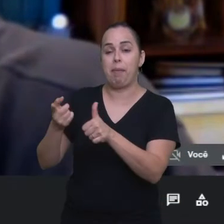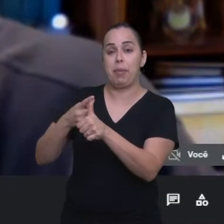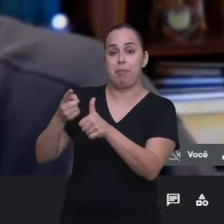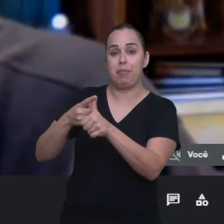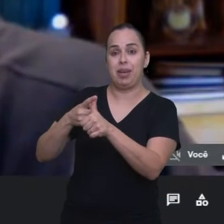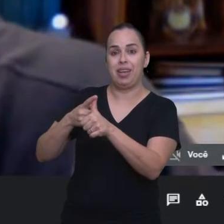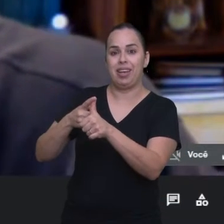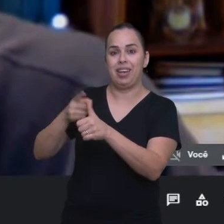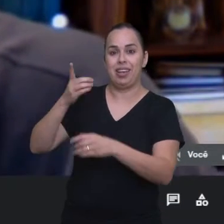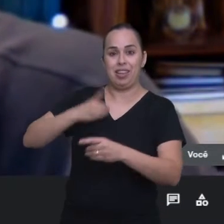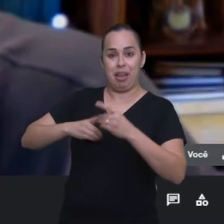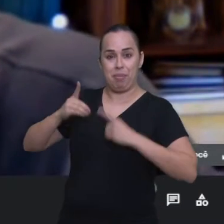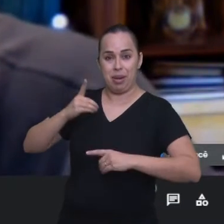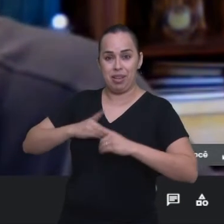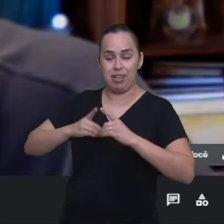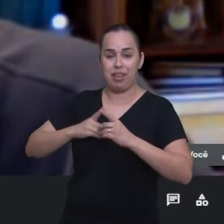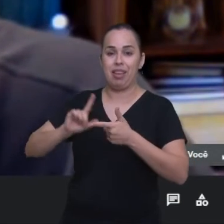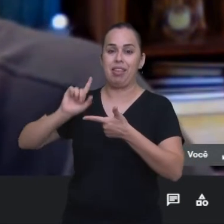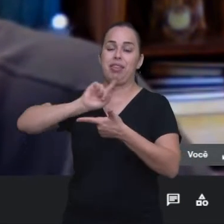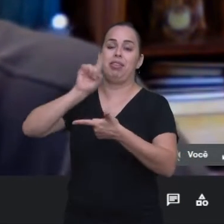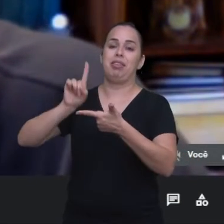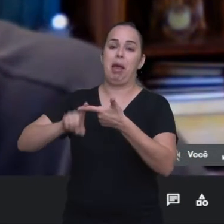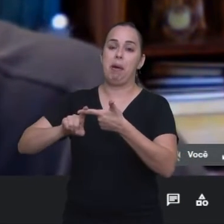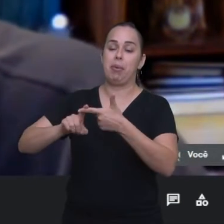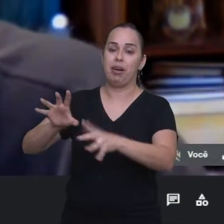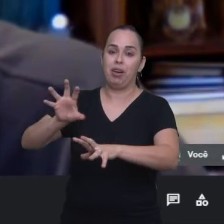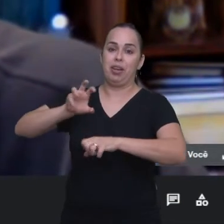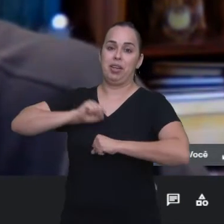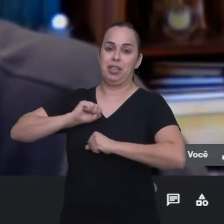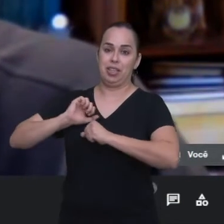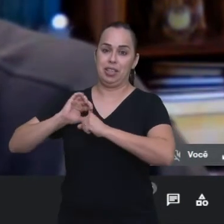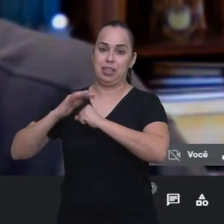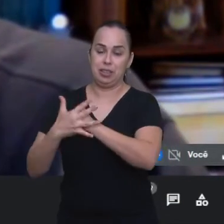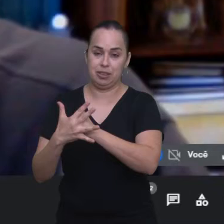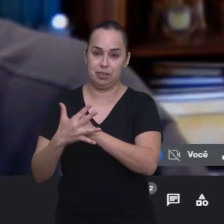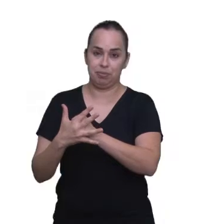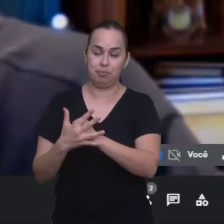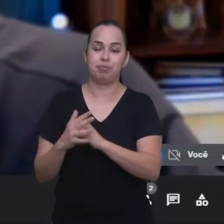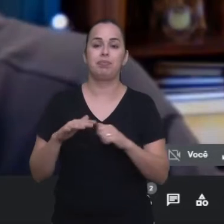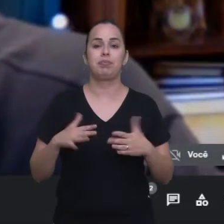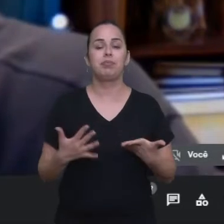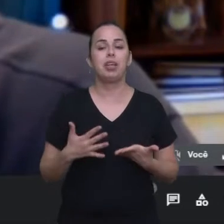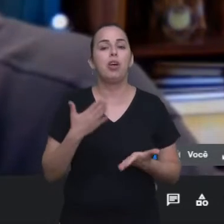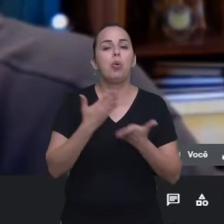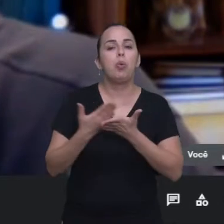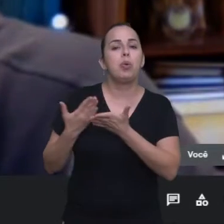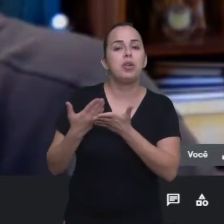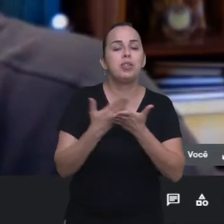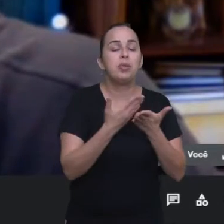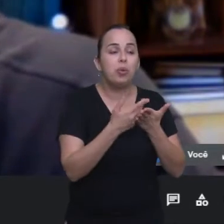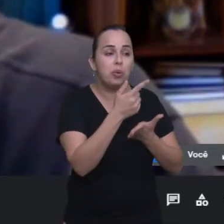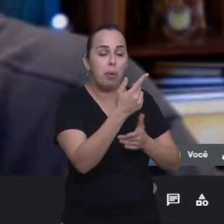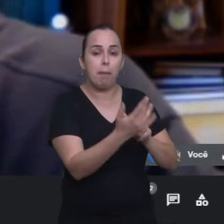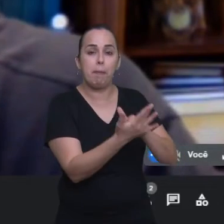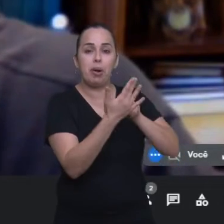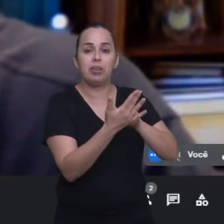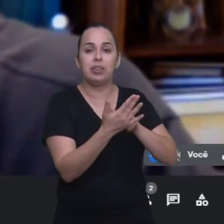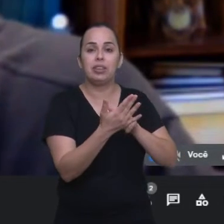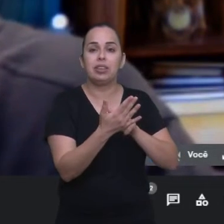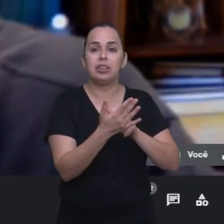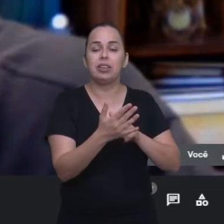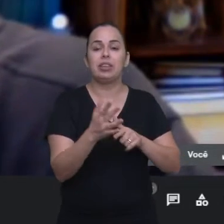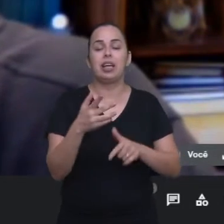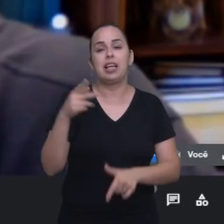tiveram a exacerbação dos quadros anteriores. Essas duas coisas acontecem. No estudo nós vimos que existem casos